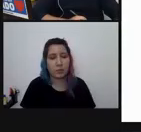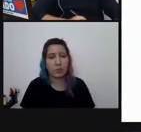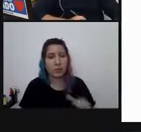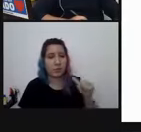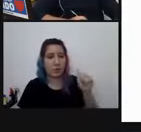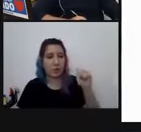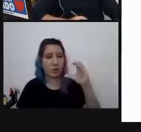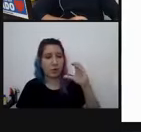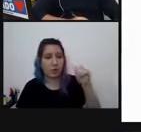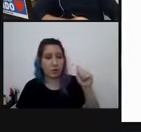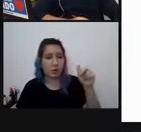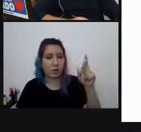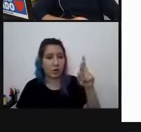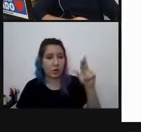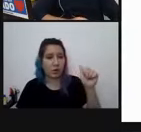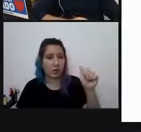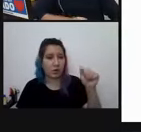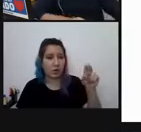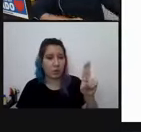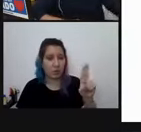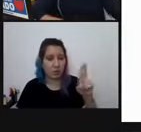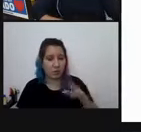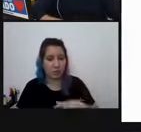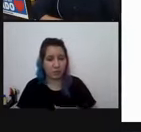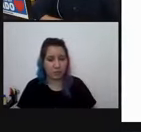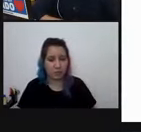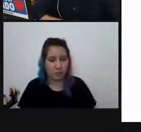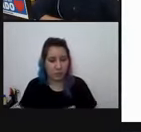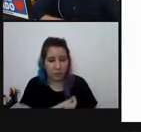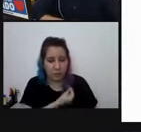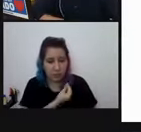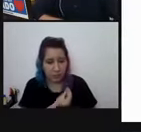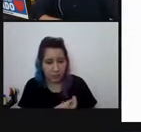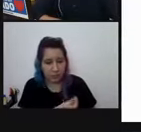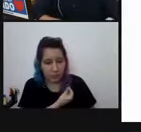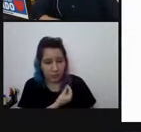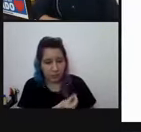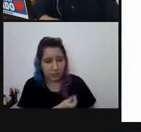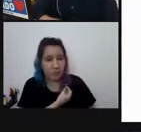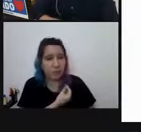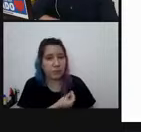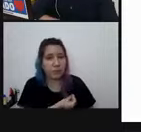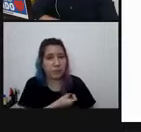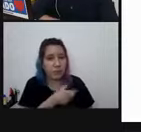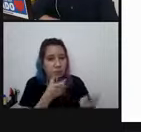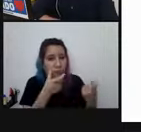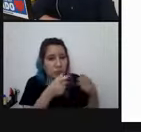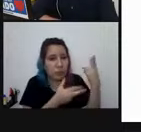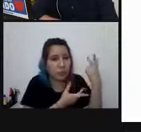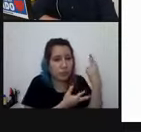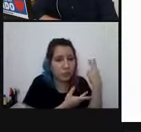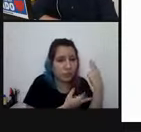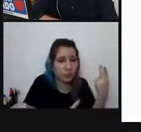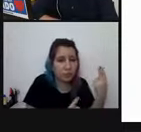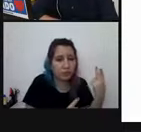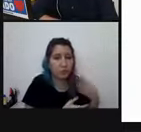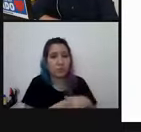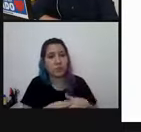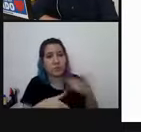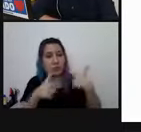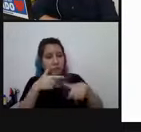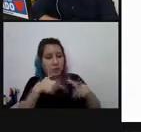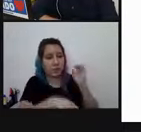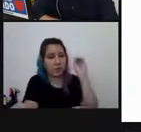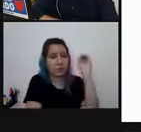foi Gaspar de Madre de Deus, viveu nesse lugar. Então, no mesmo lugar, a gente pode trabalhar a questão da